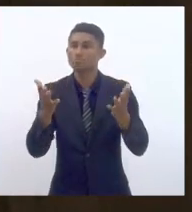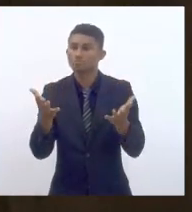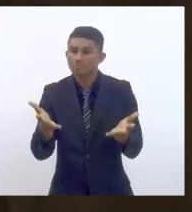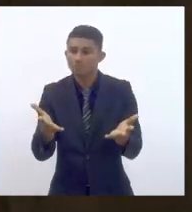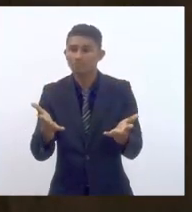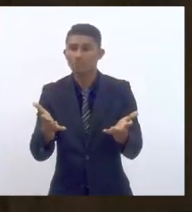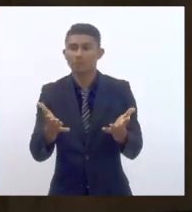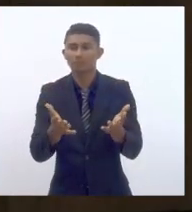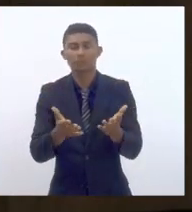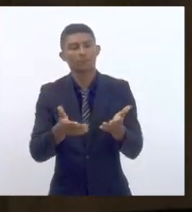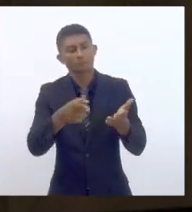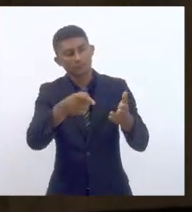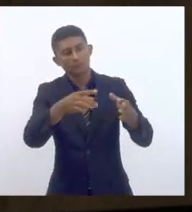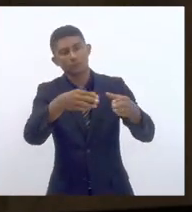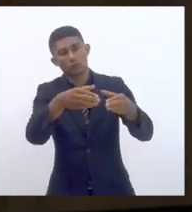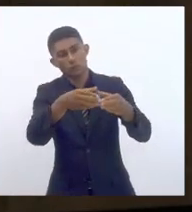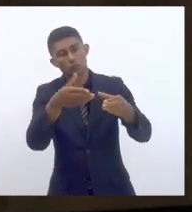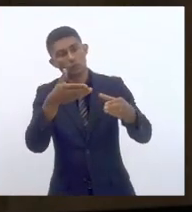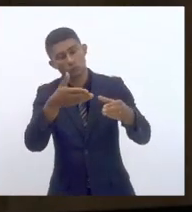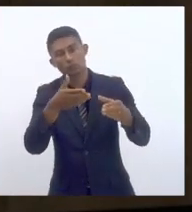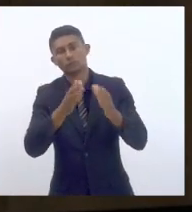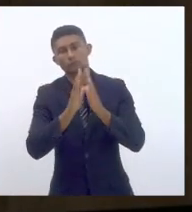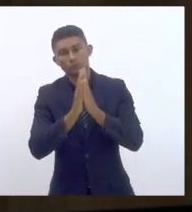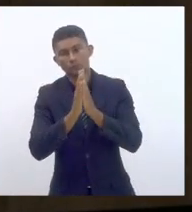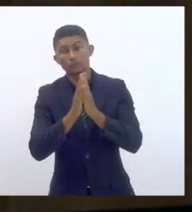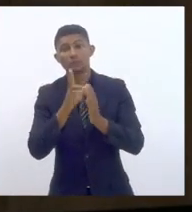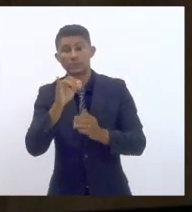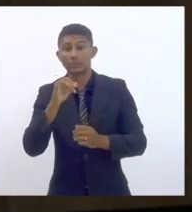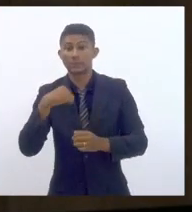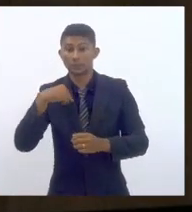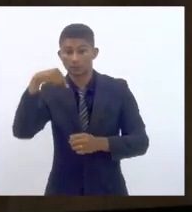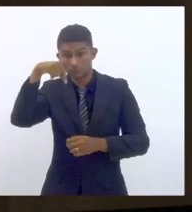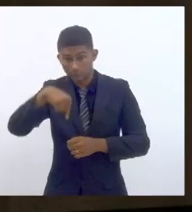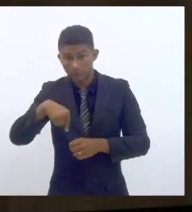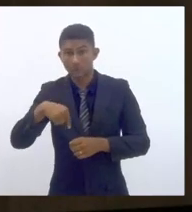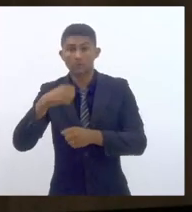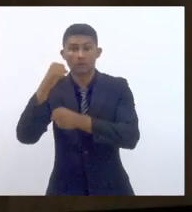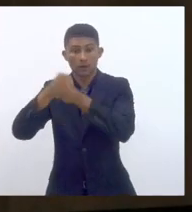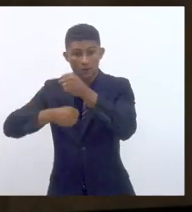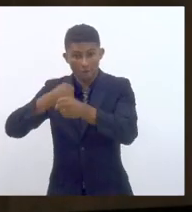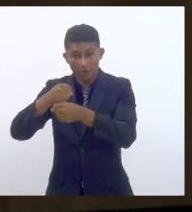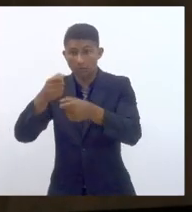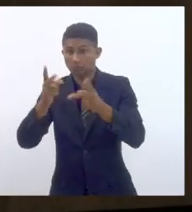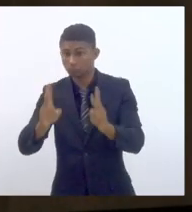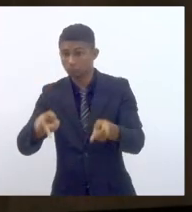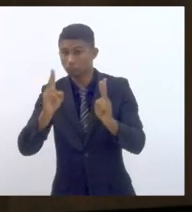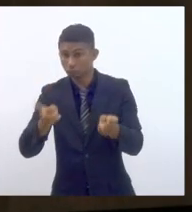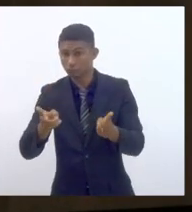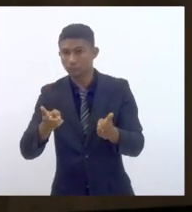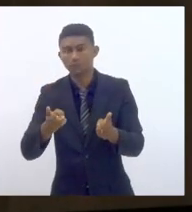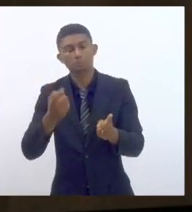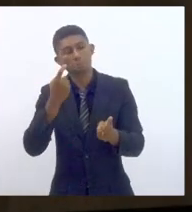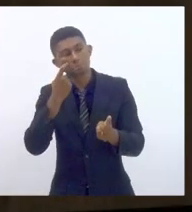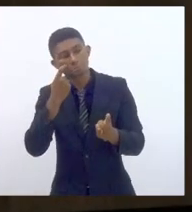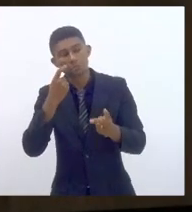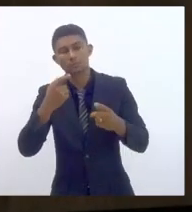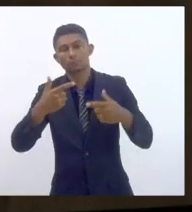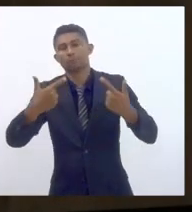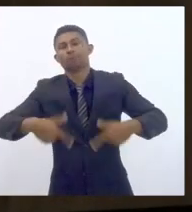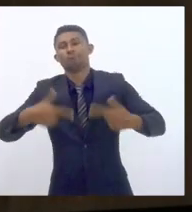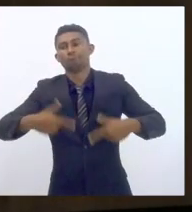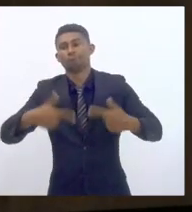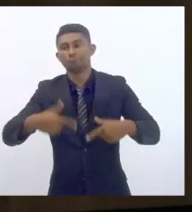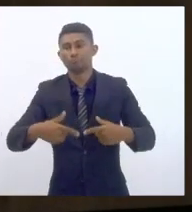com a Getrans. Se eu estiver aqui o ano que vem, para a gente fazer um trabalho de dar